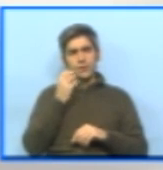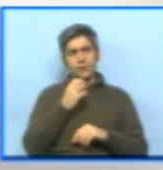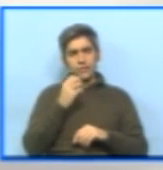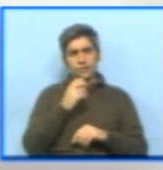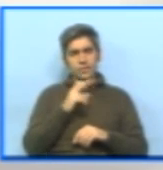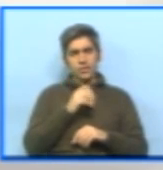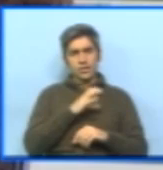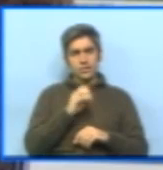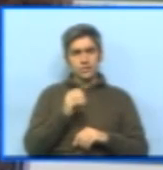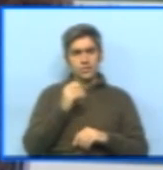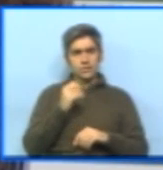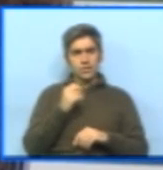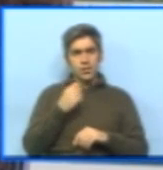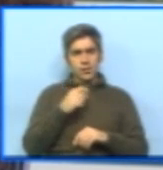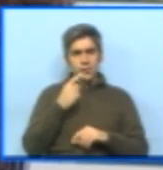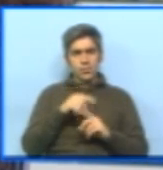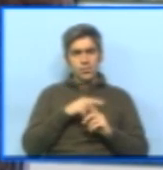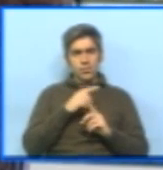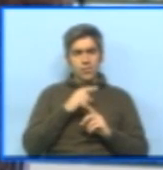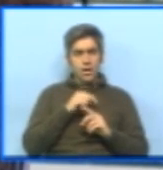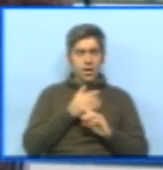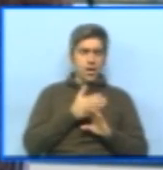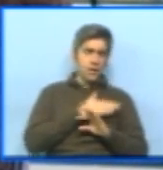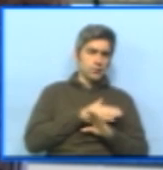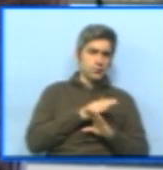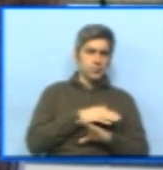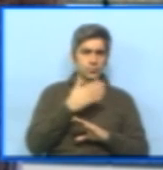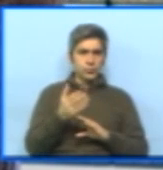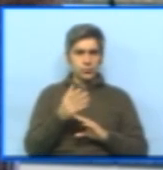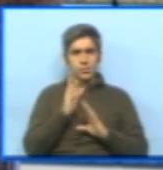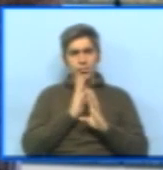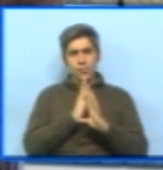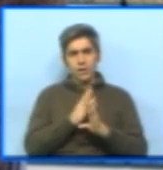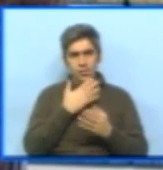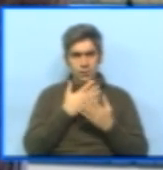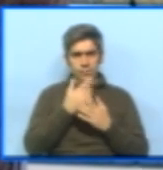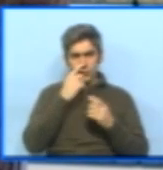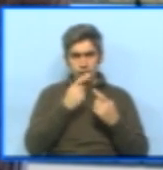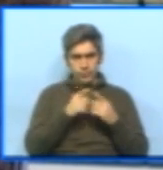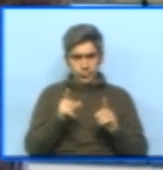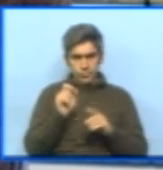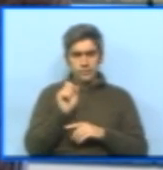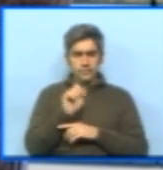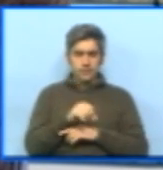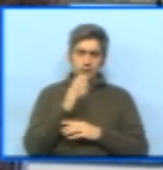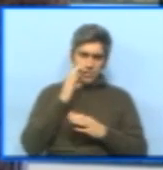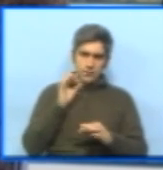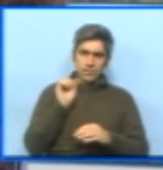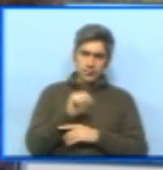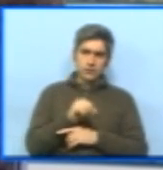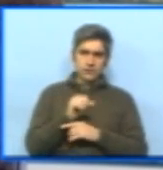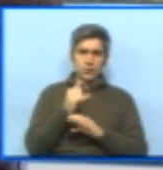num rancho? Há de facto um antes e o depois da romaria quaresmal? Sim, normalmente sim. Muitas vezes